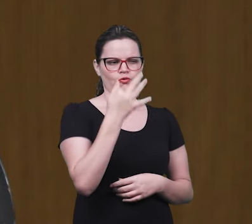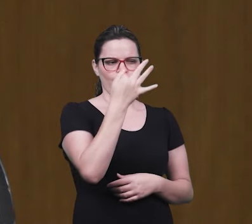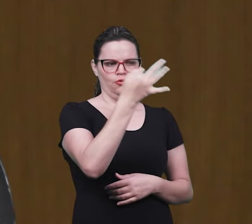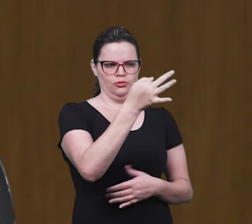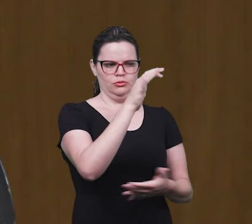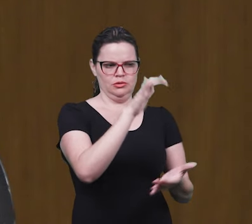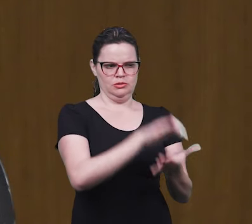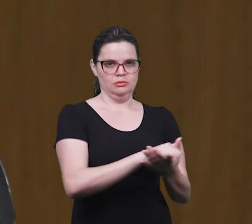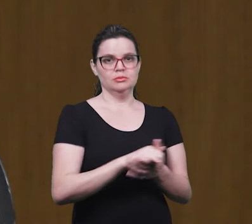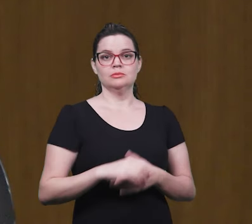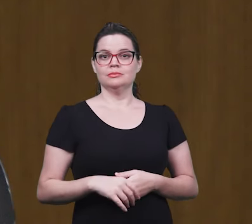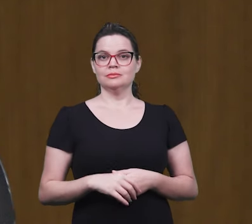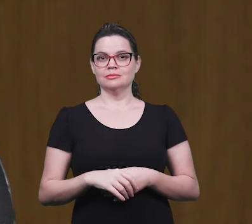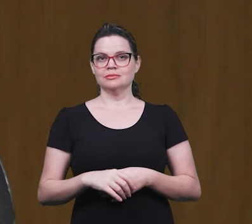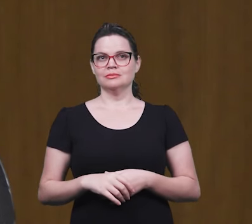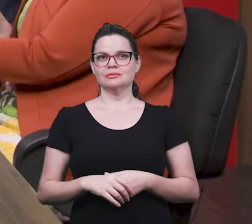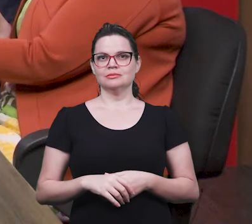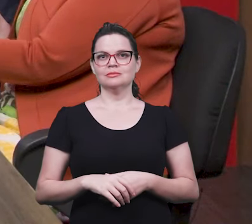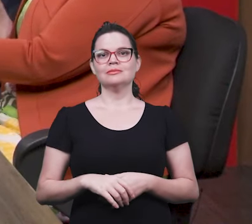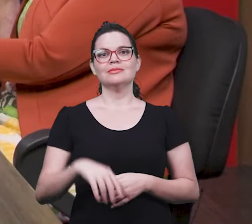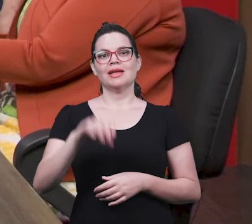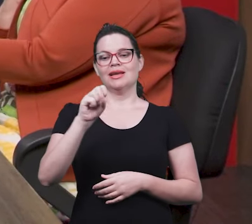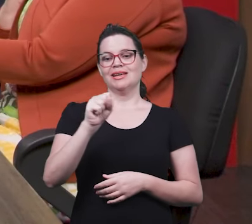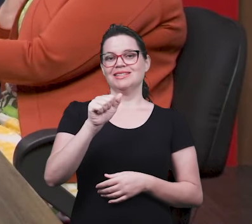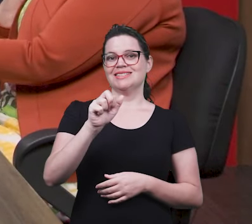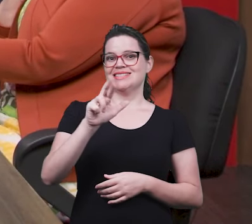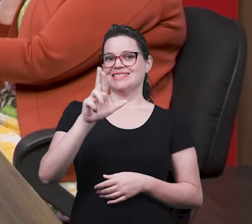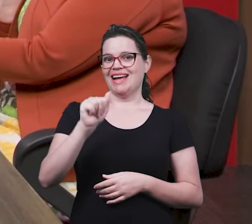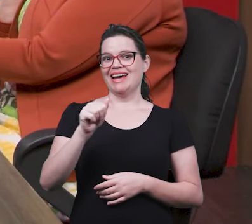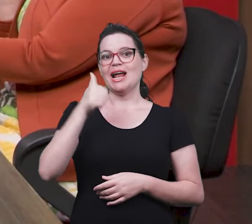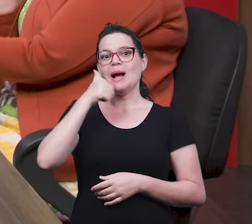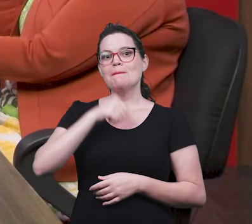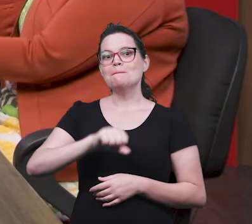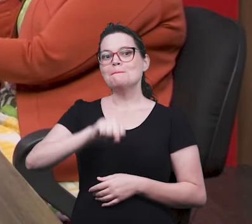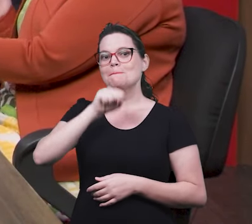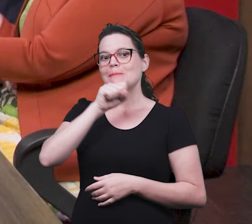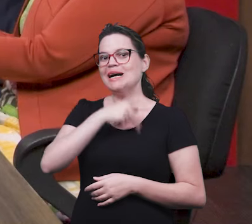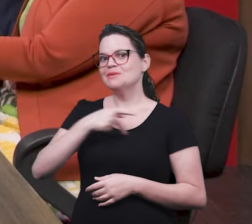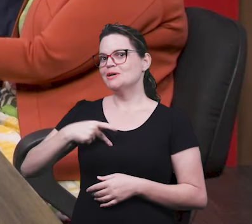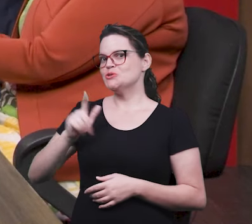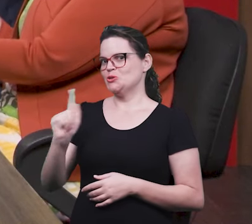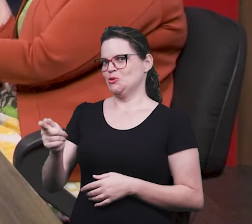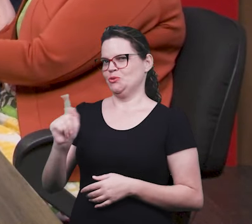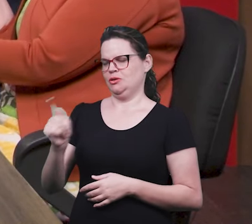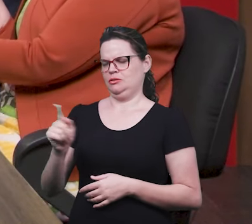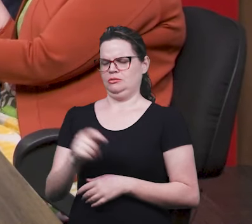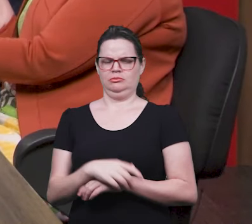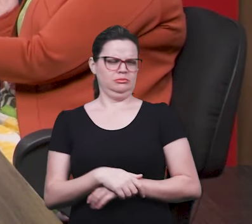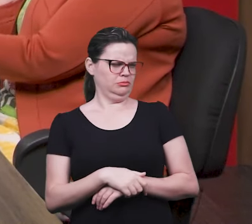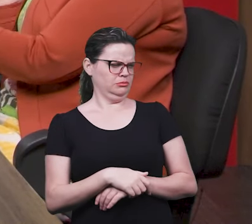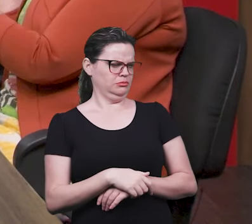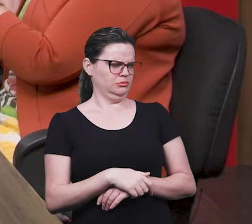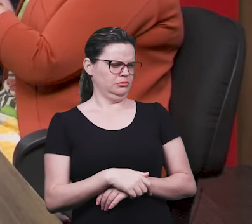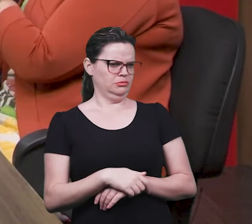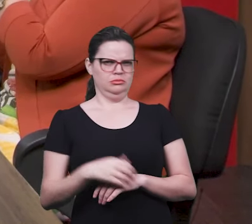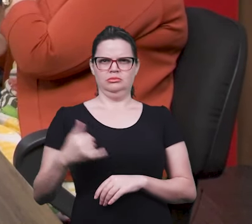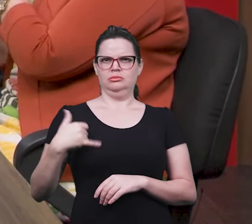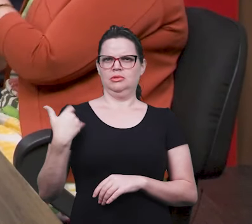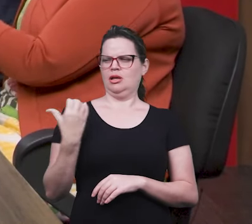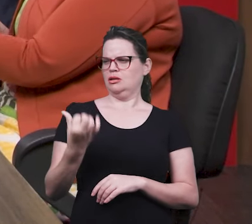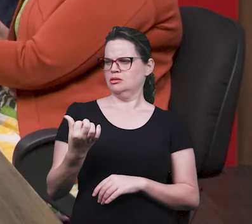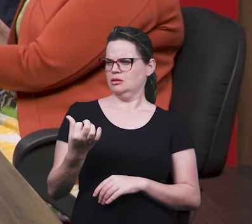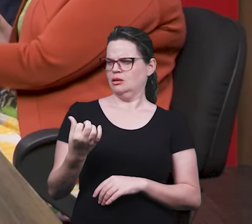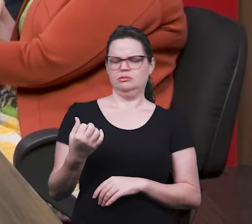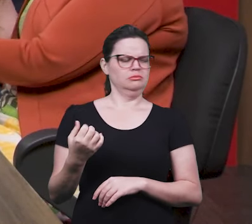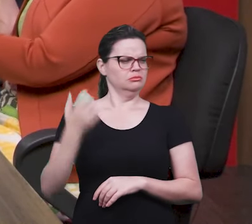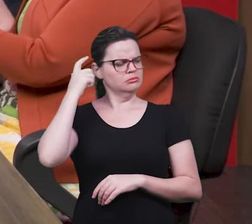vocês. Sara, e a mãe do pastor Gedeuti. E eu fiquei com aquele negócio e comecei. Nossa, tem que